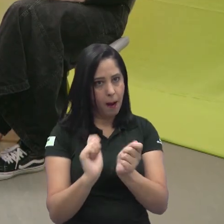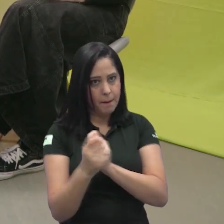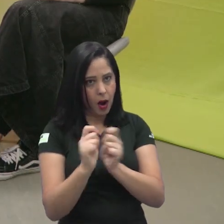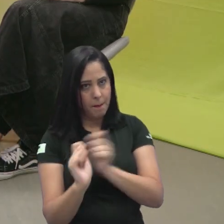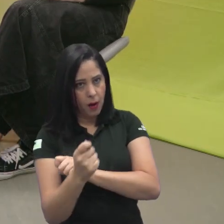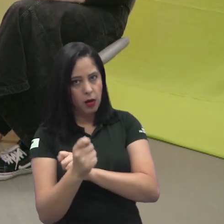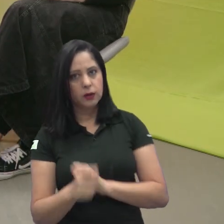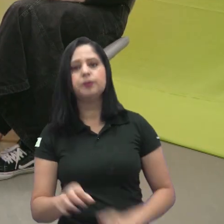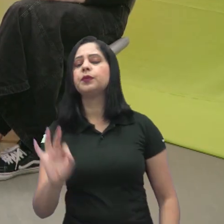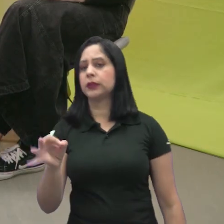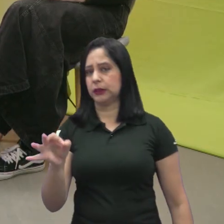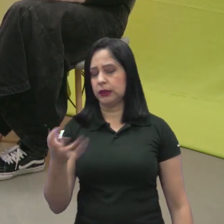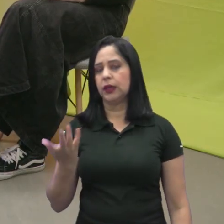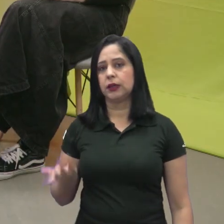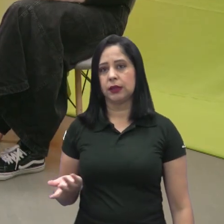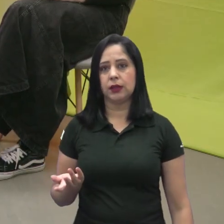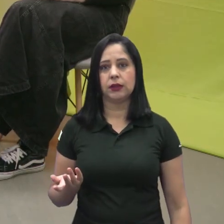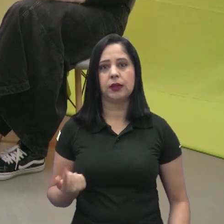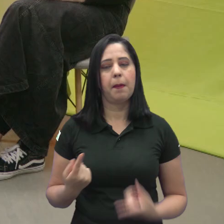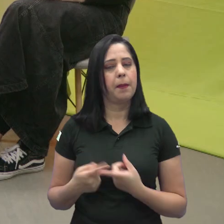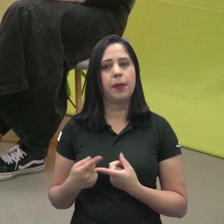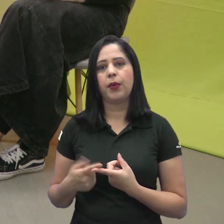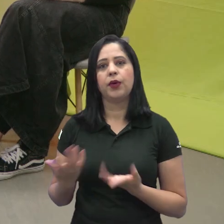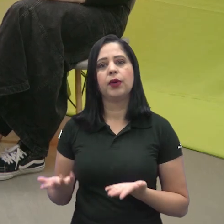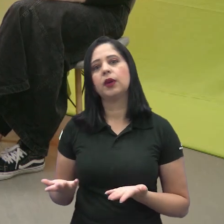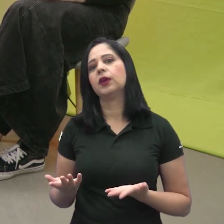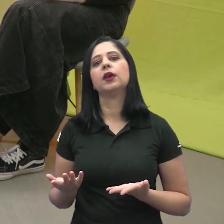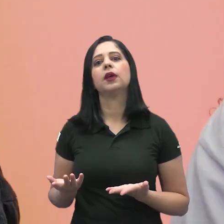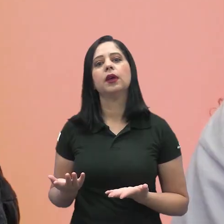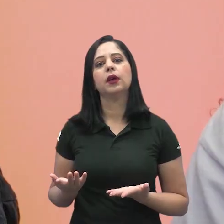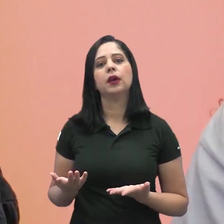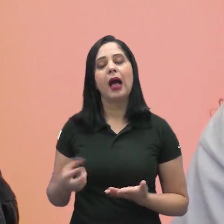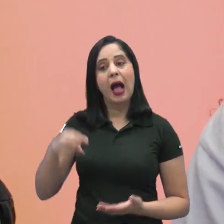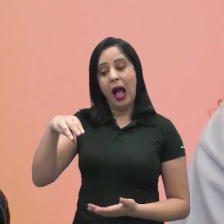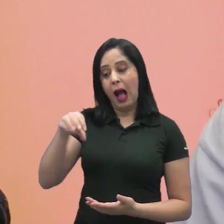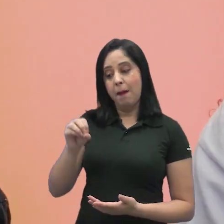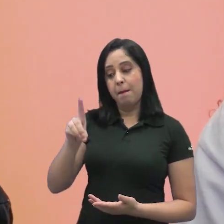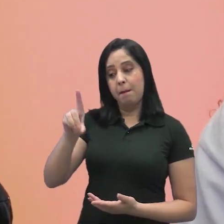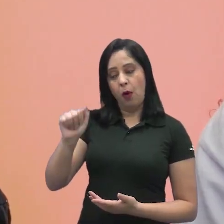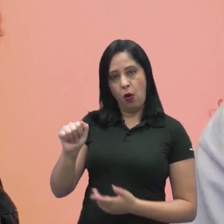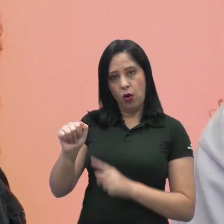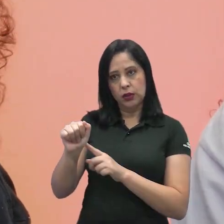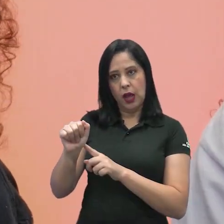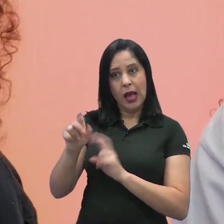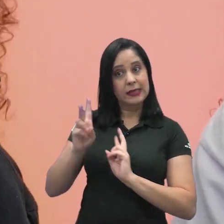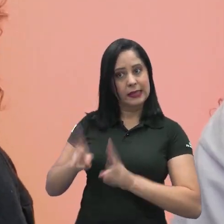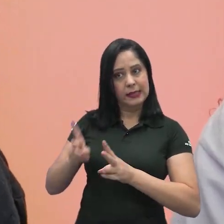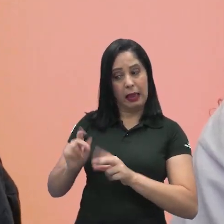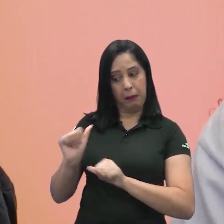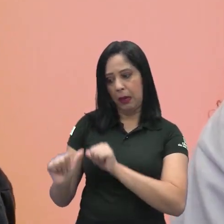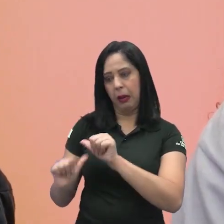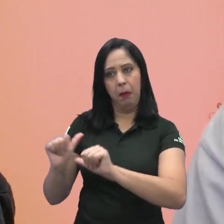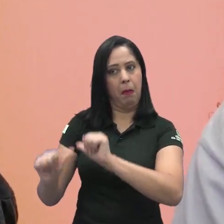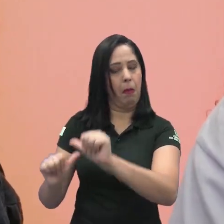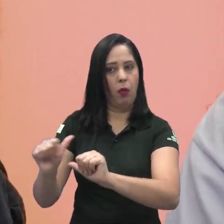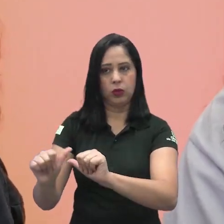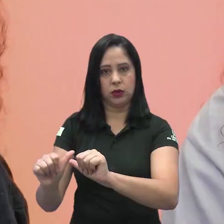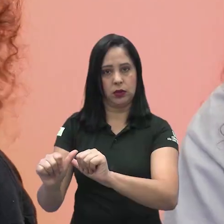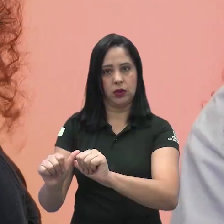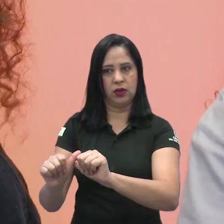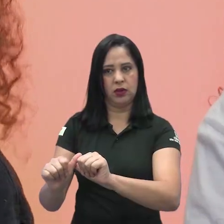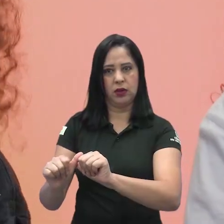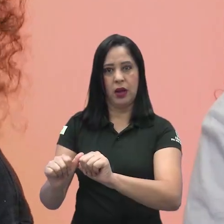upcycling? Com certeza. Eu acho que a gente entende que a moda, primeiramente, ela é cíclica. Então, tudo que